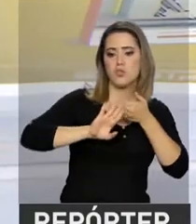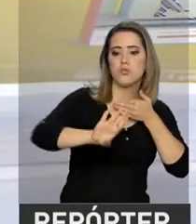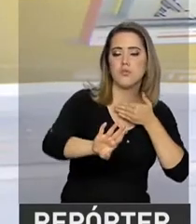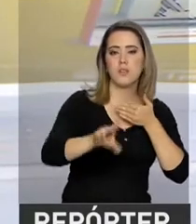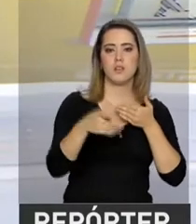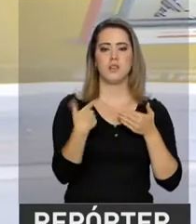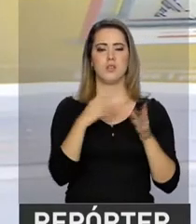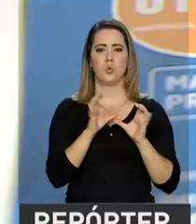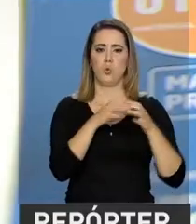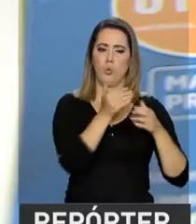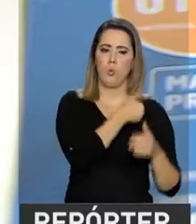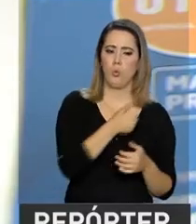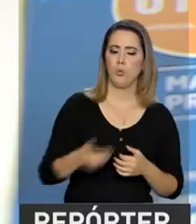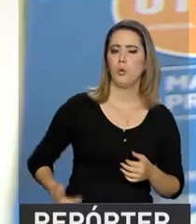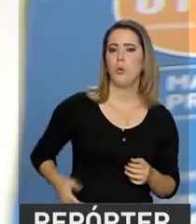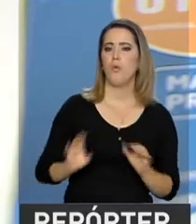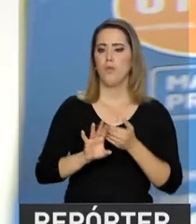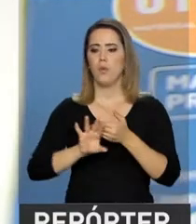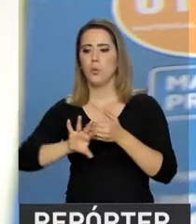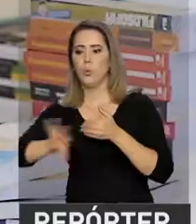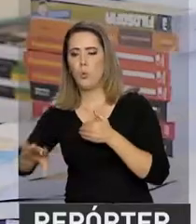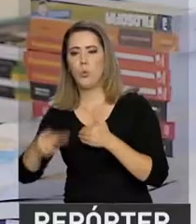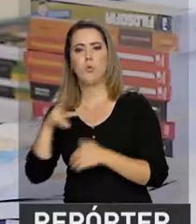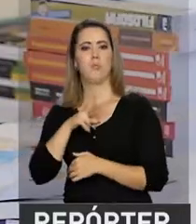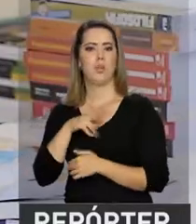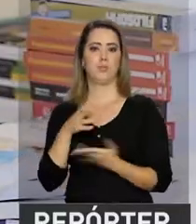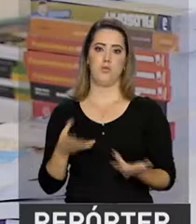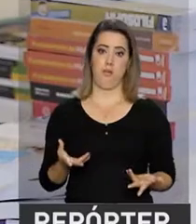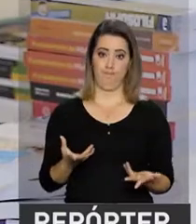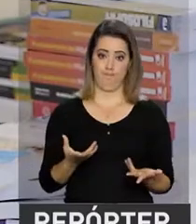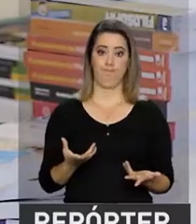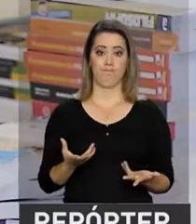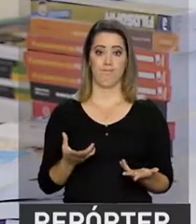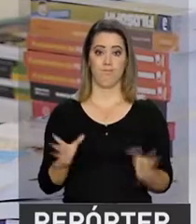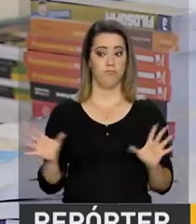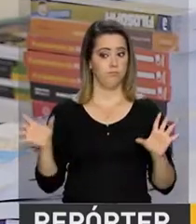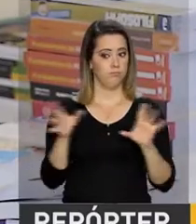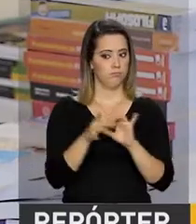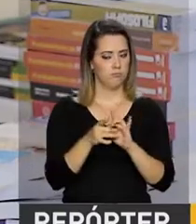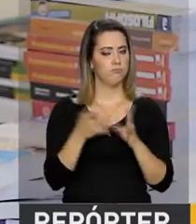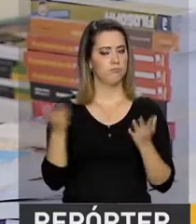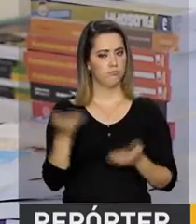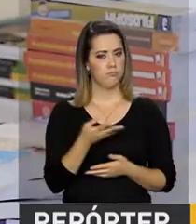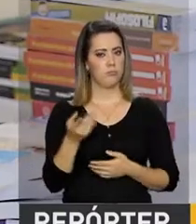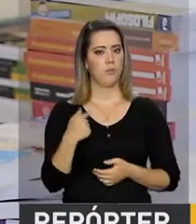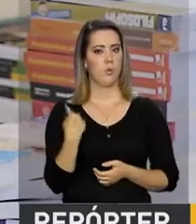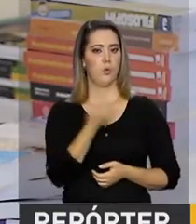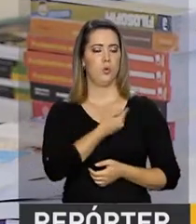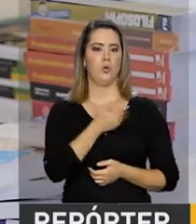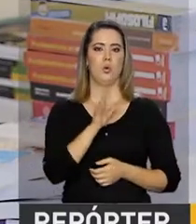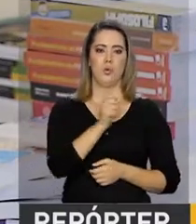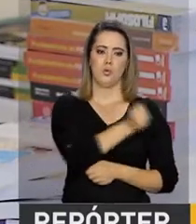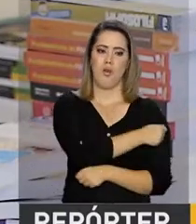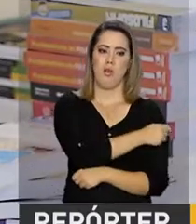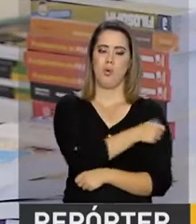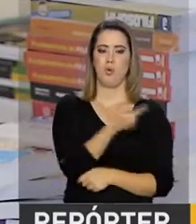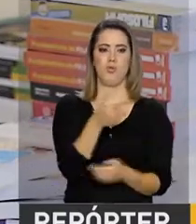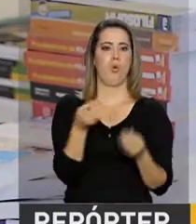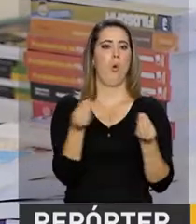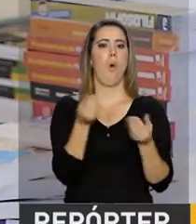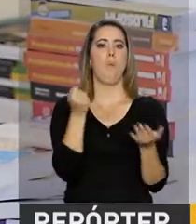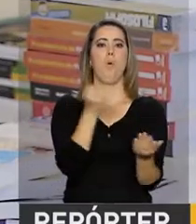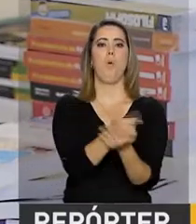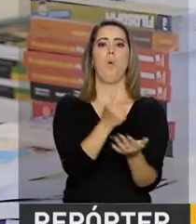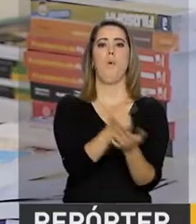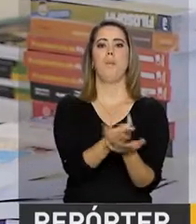alunos da rede pública e da rede particular no nosso aluno geralmente da rede pública não teria condições de adquirir uma